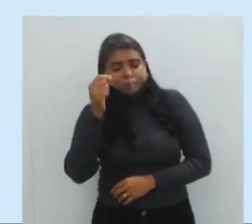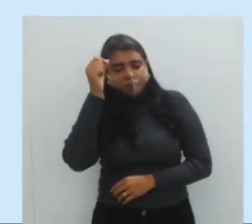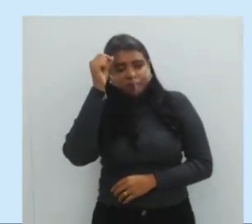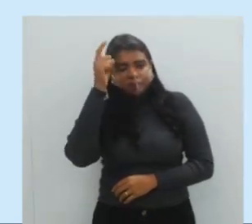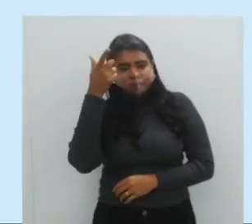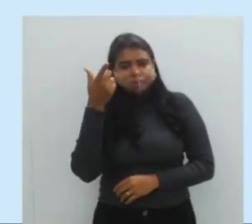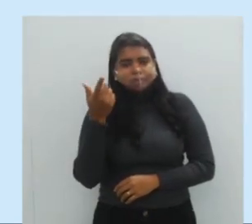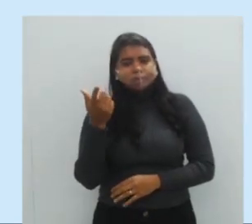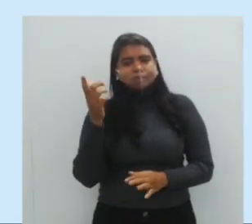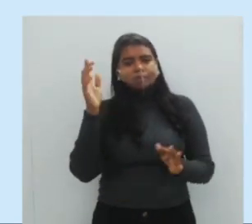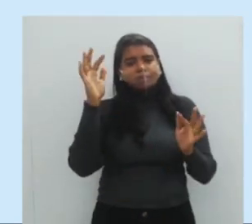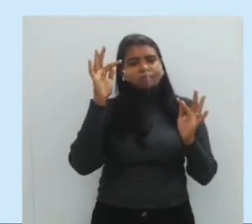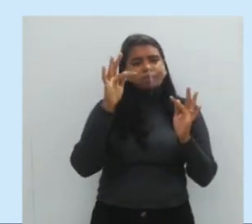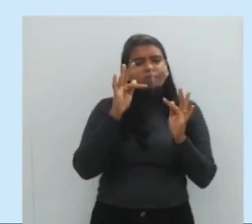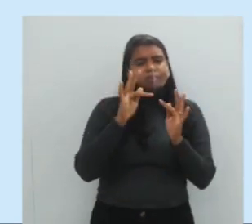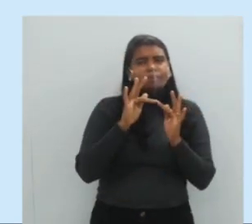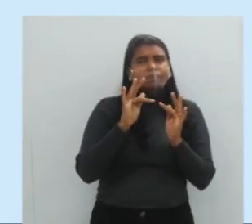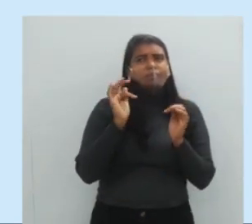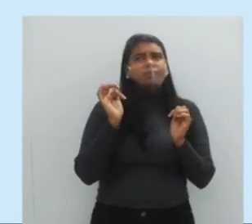A ideia de